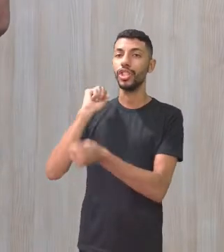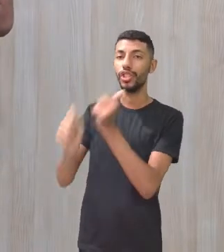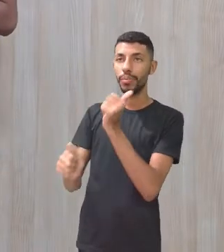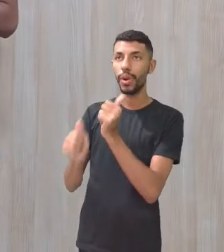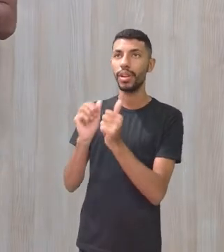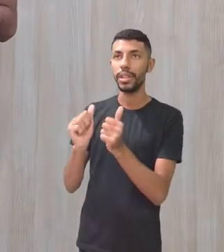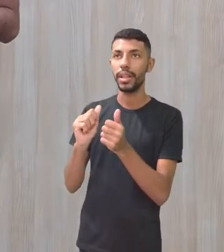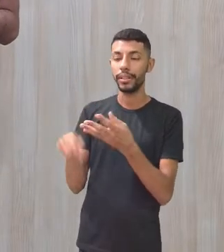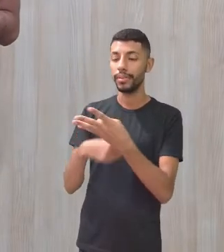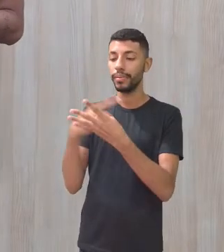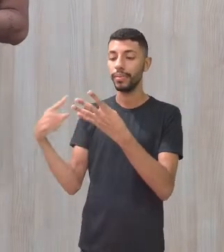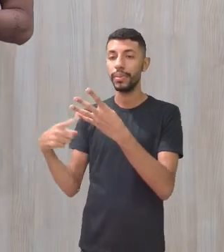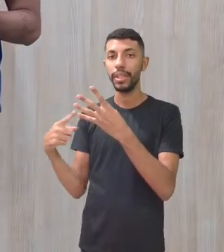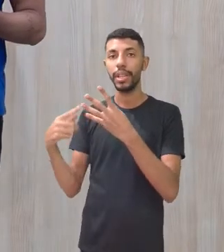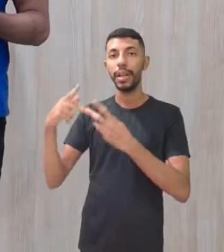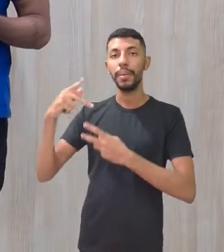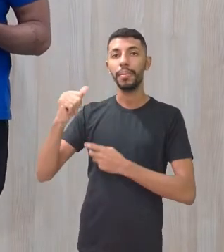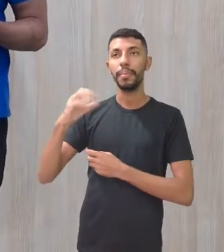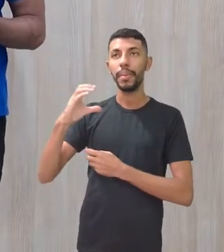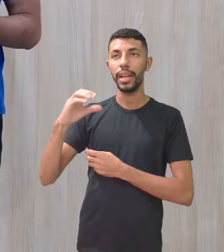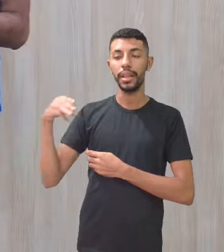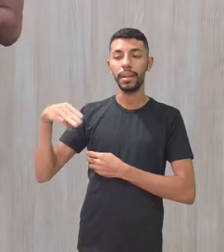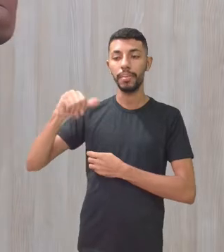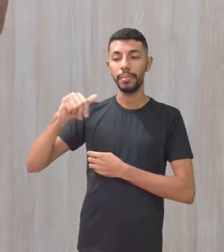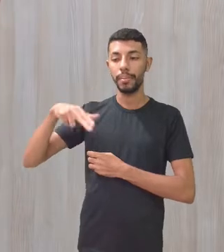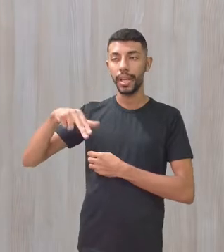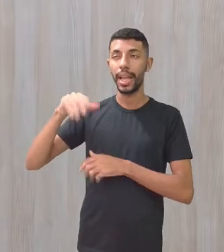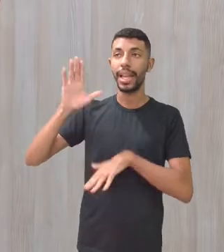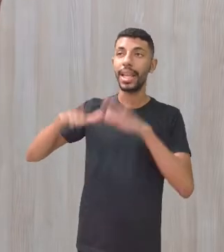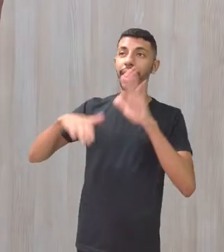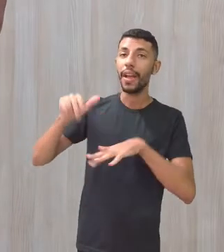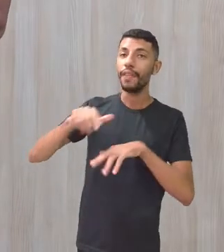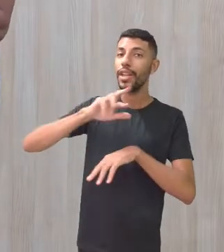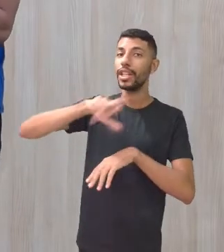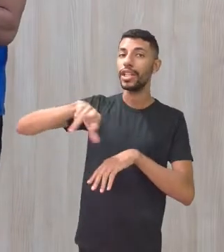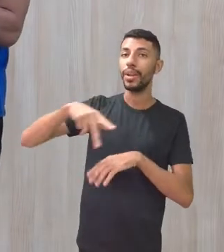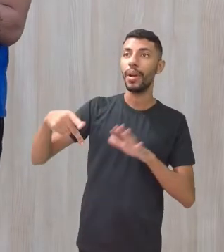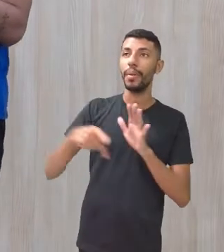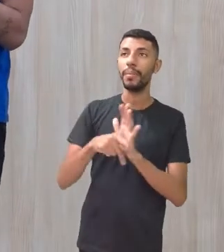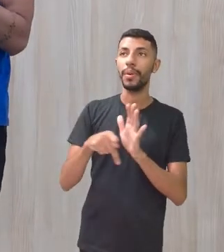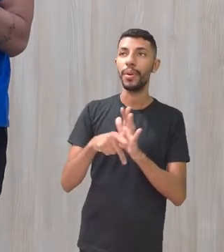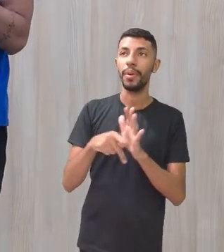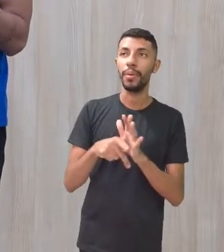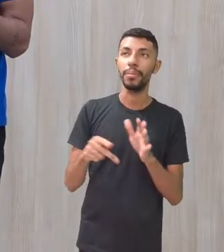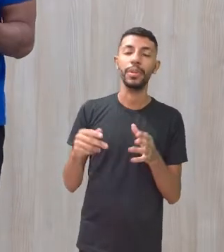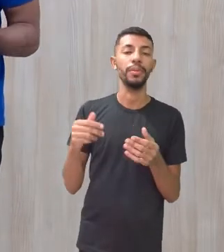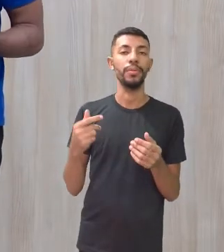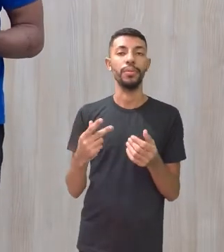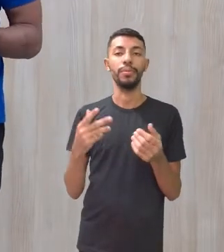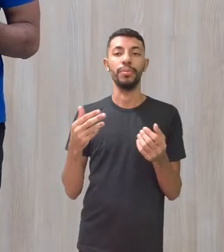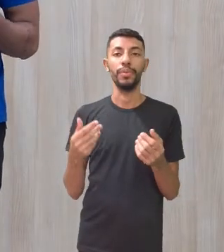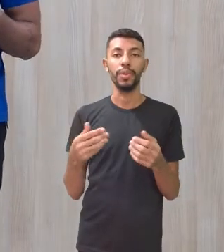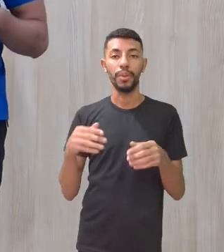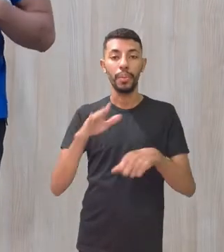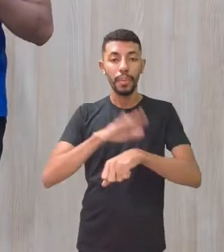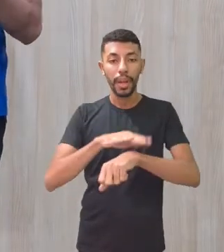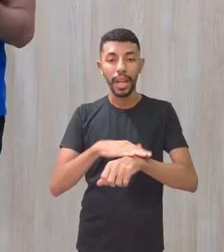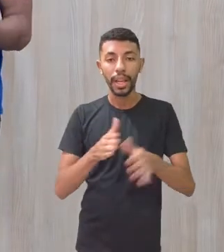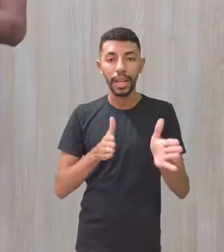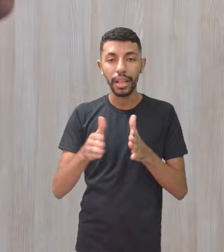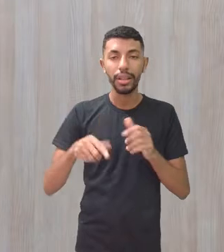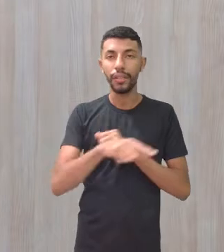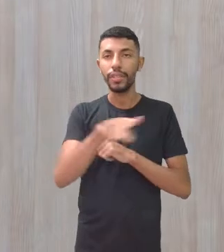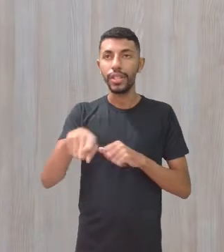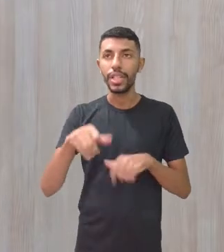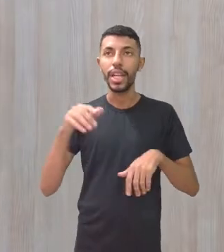em si. E temos o Pac-Man, que talvez não seja da época de vocês, né? Assim, não é tão forte hoje em dia, talvez vocês não